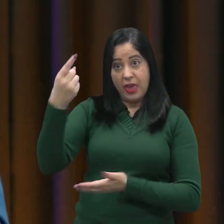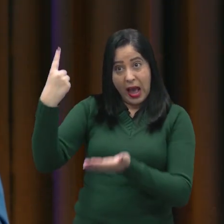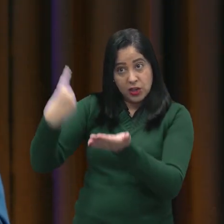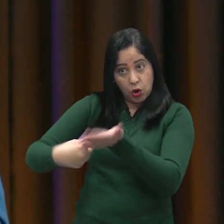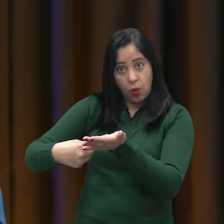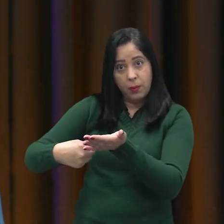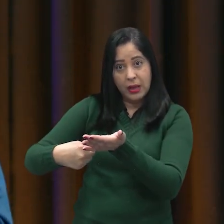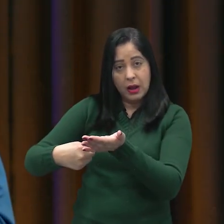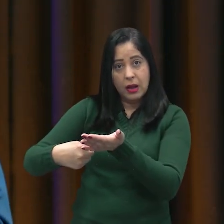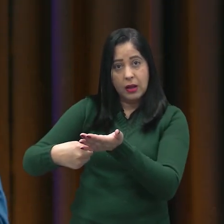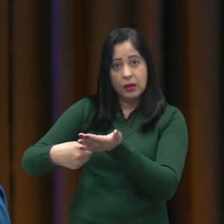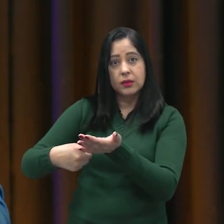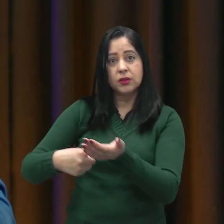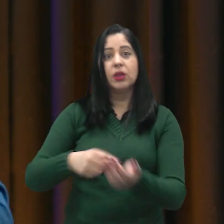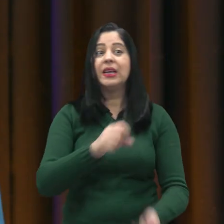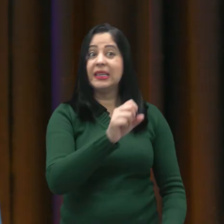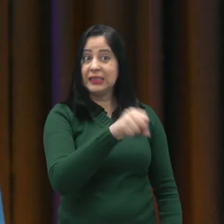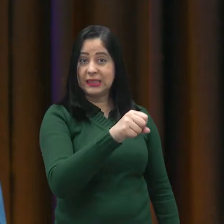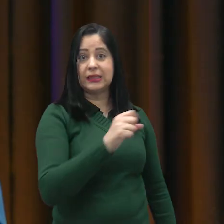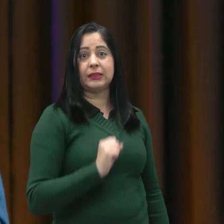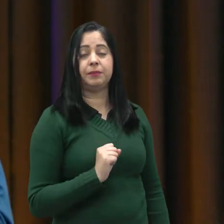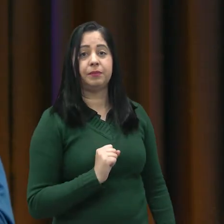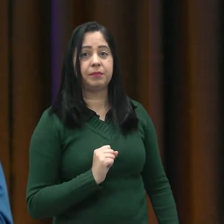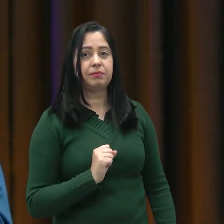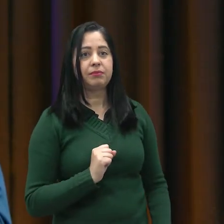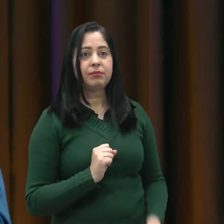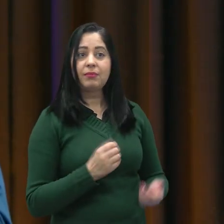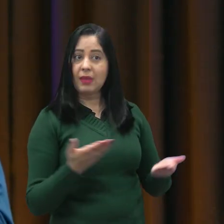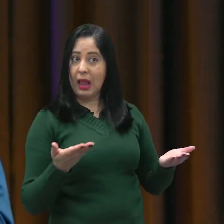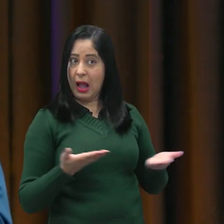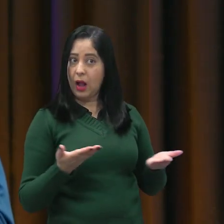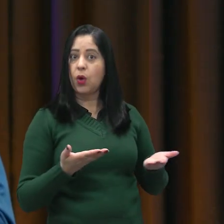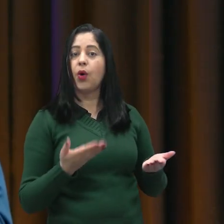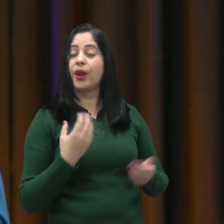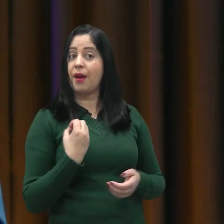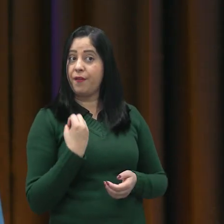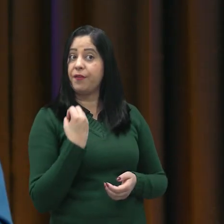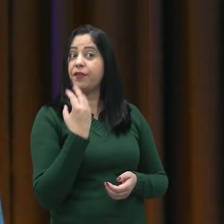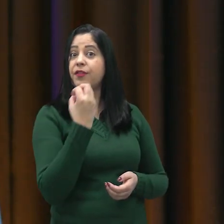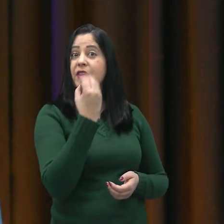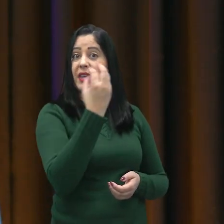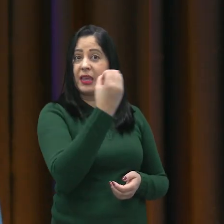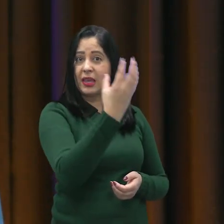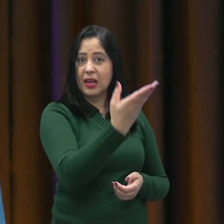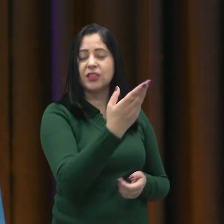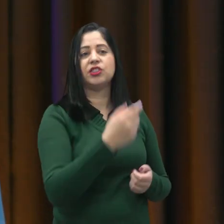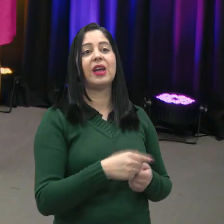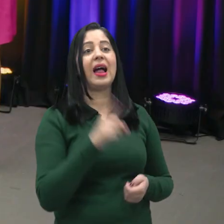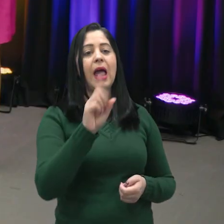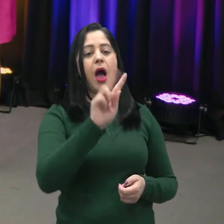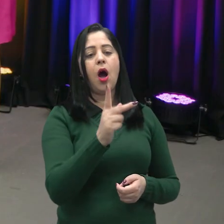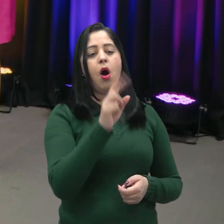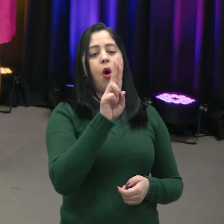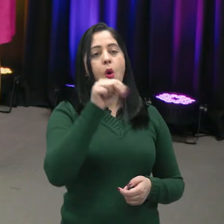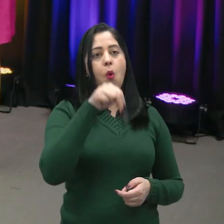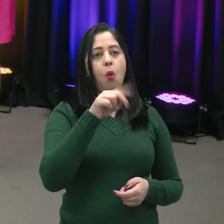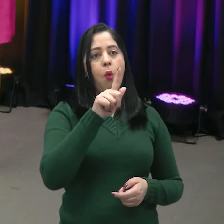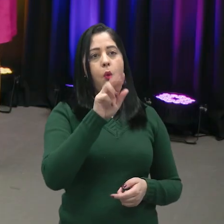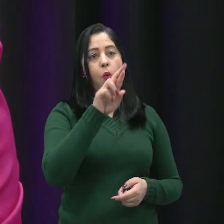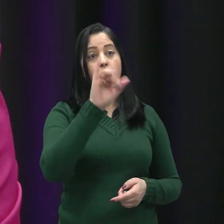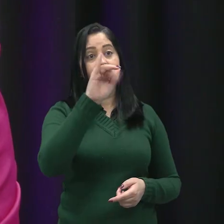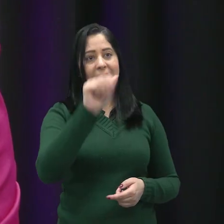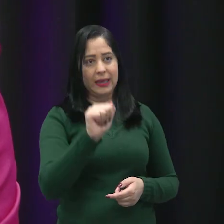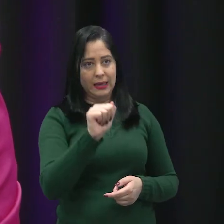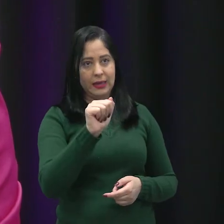Series, vou com a seleção brasileira, com os atletas da seleção, depois para Polônia e depois para a Romênia. Muito bom. Vamos aprender um